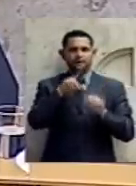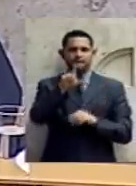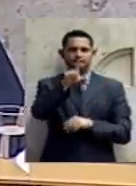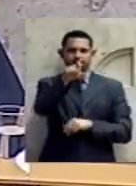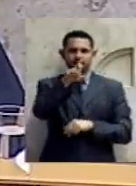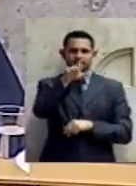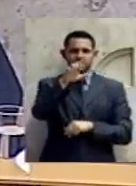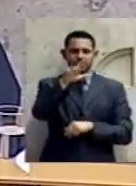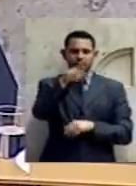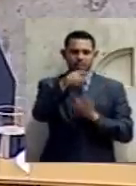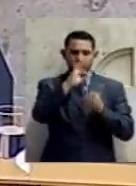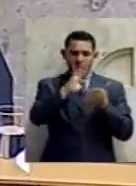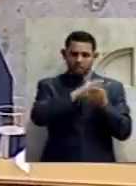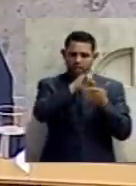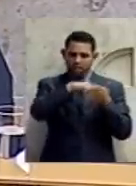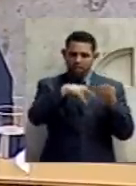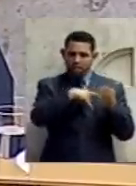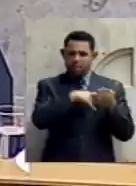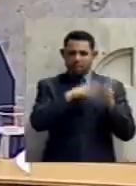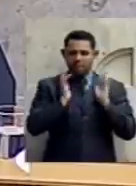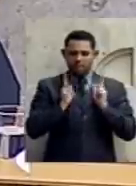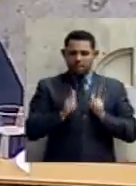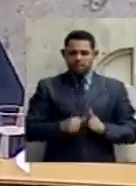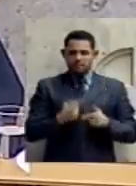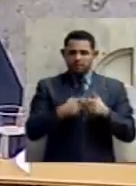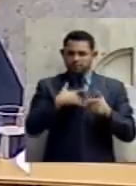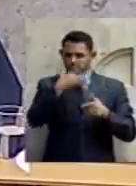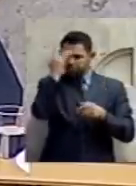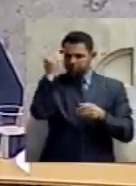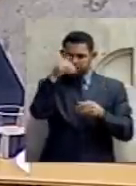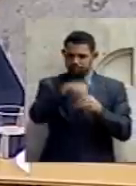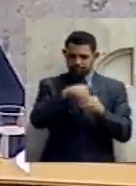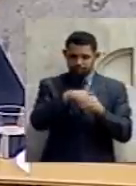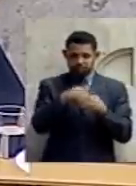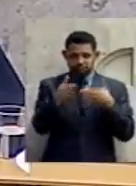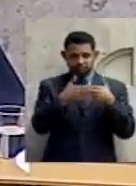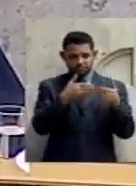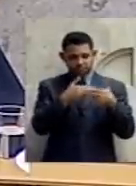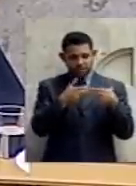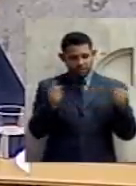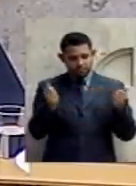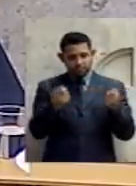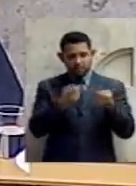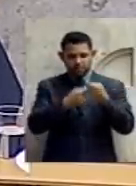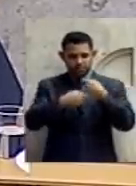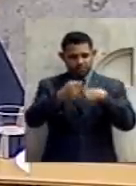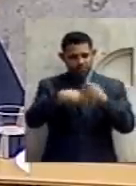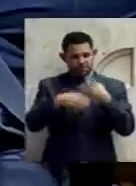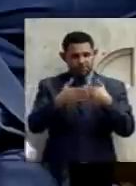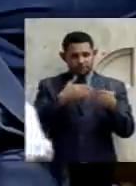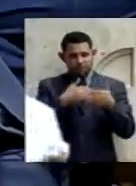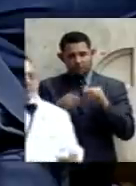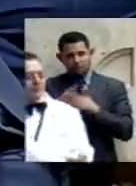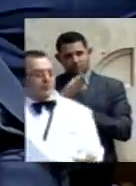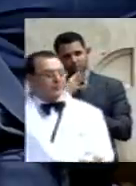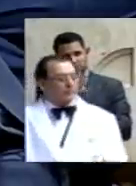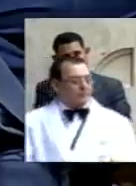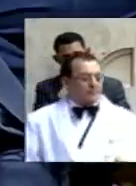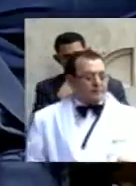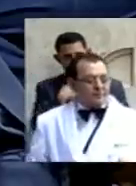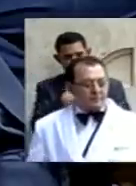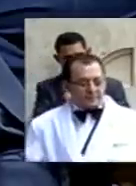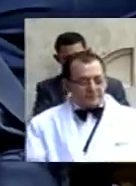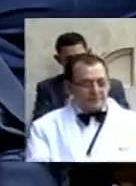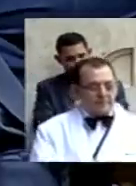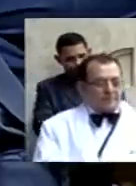da constitucionalidade da sua aplicação imediata, seja no âmbito administrativo, conhecedor e entusiasta